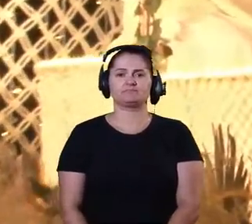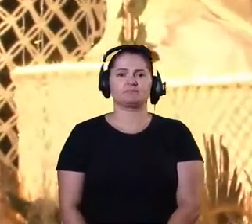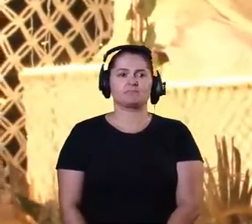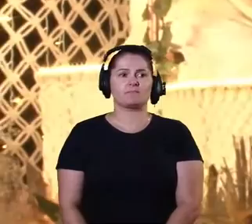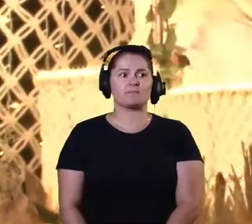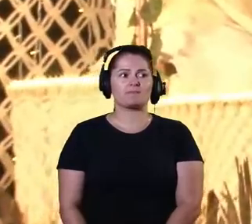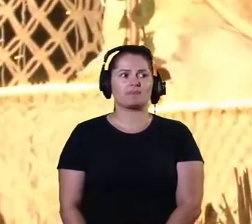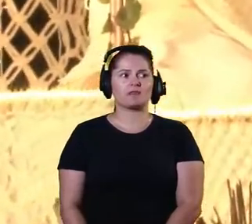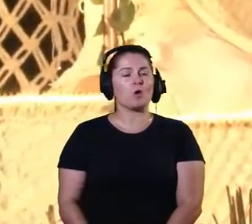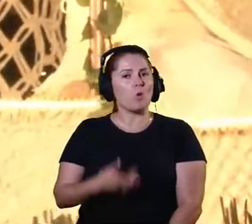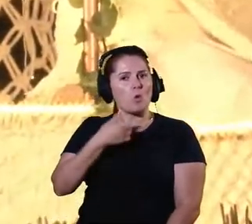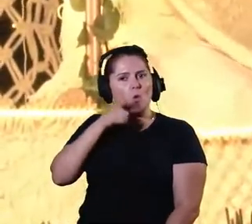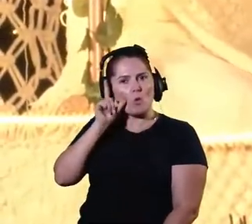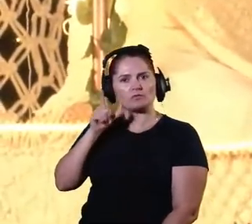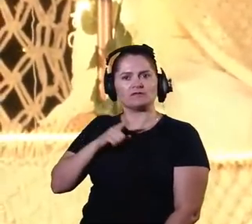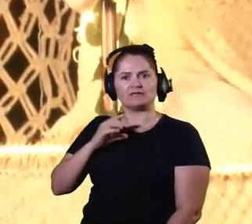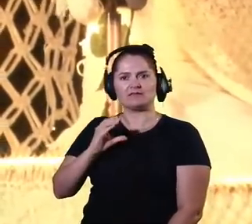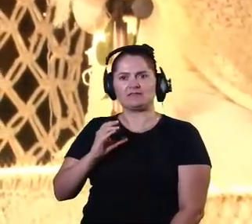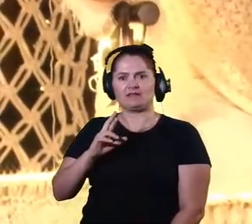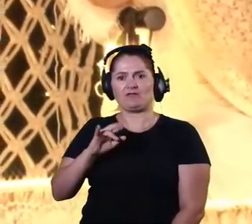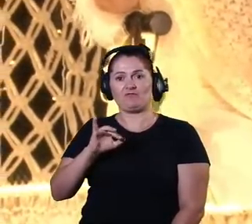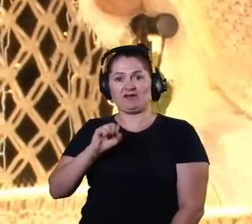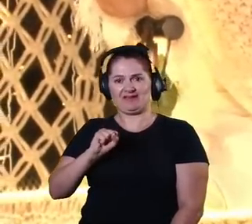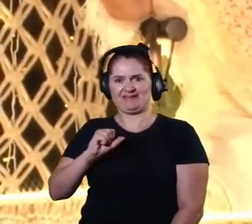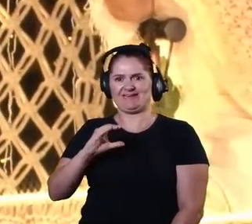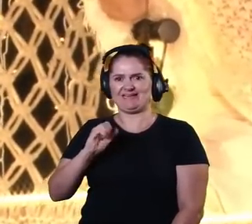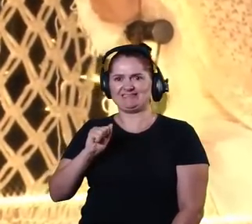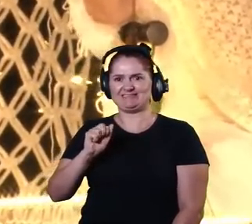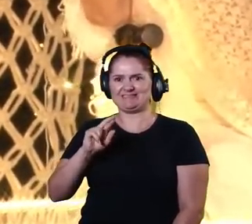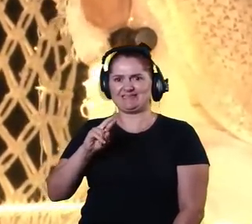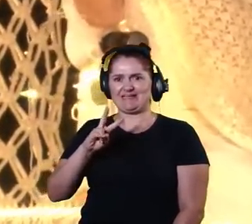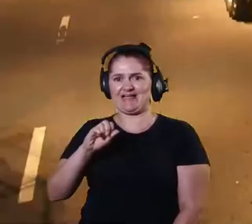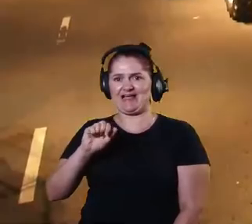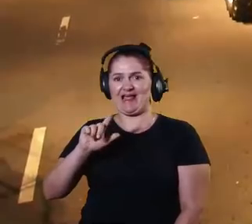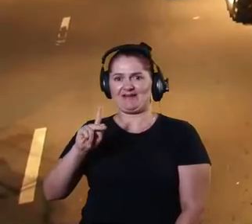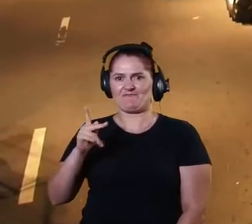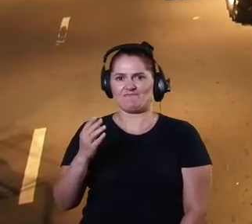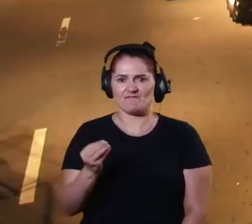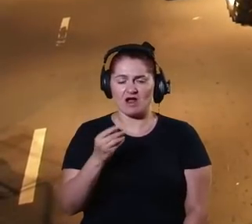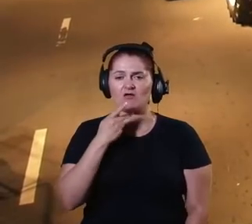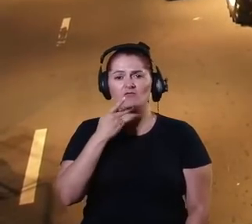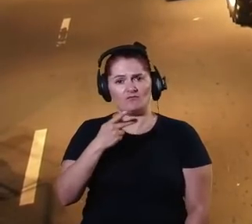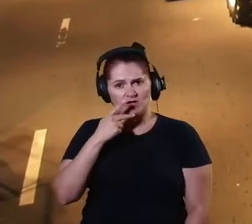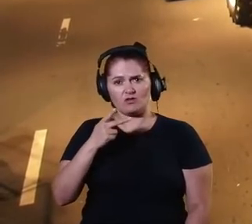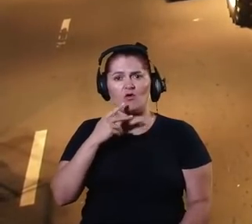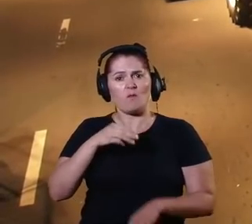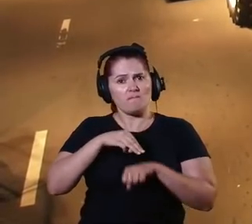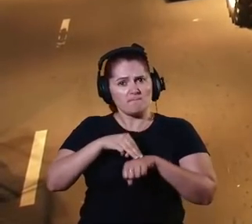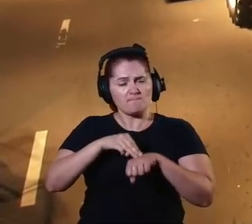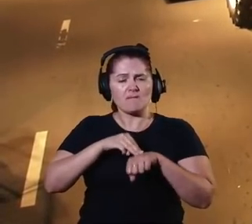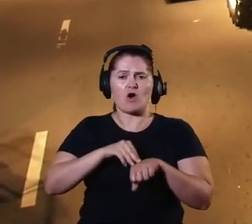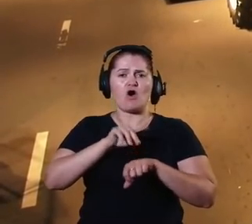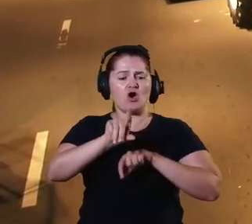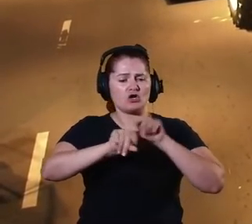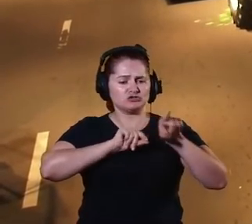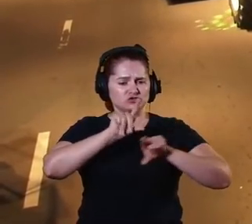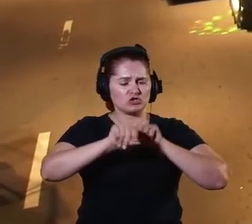Cris Carvalho, né, ontem falando isso pra gente, que há uma retomada dos estilistas nesse sentido das cores